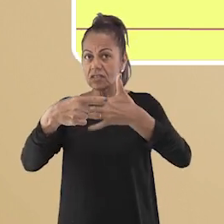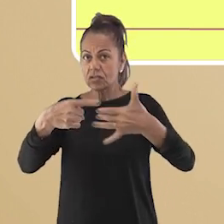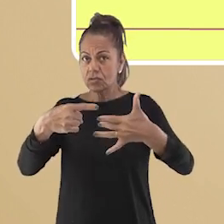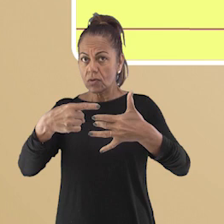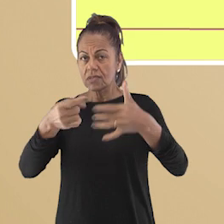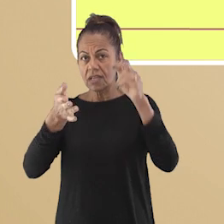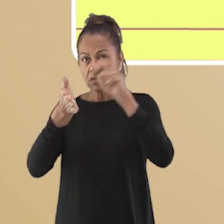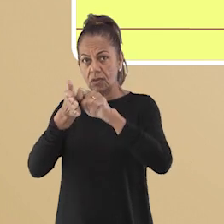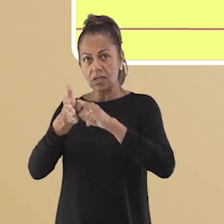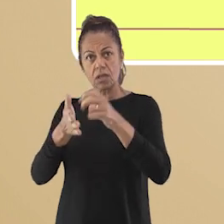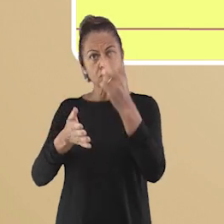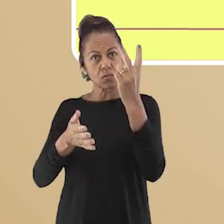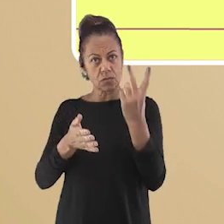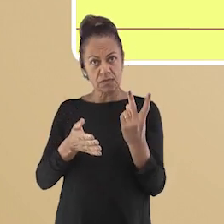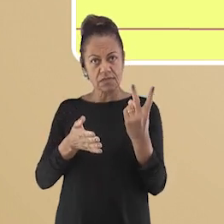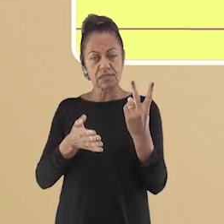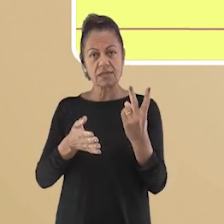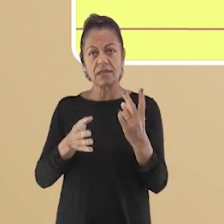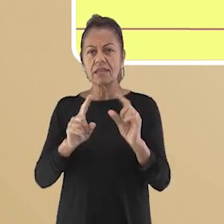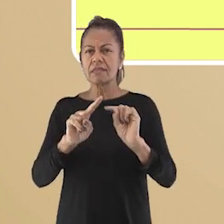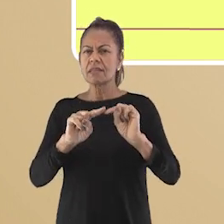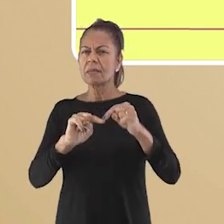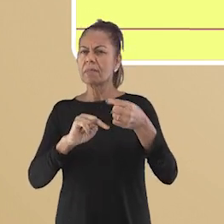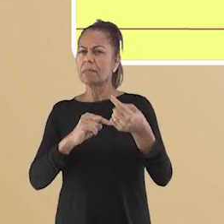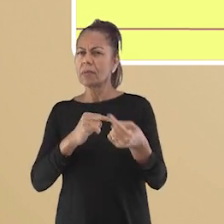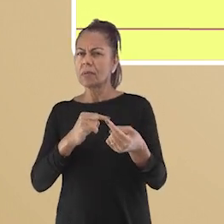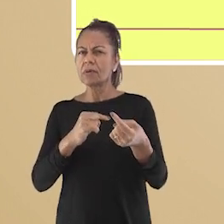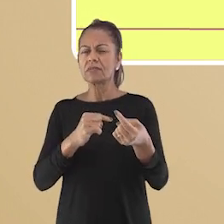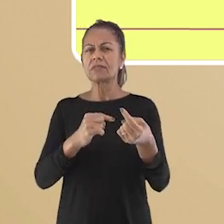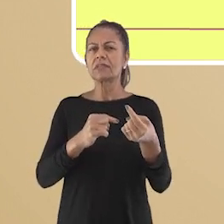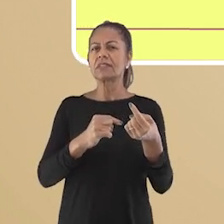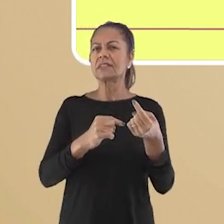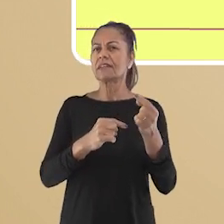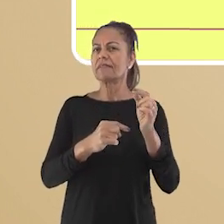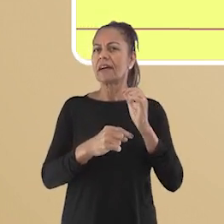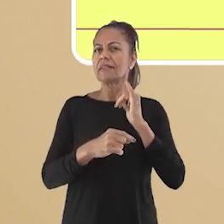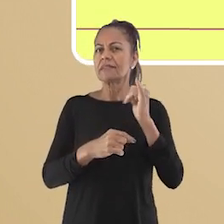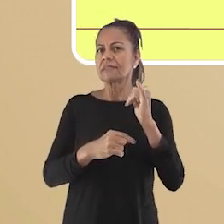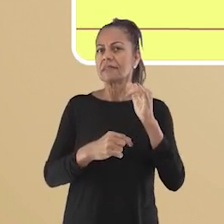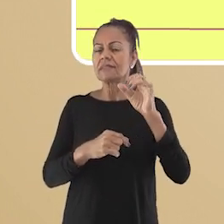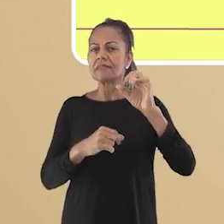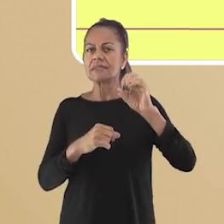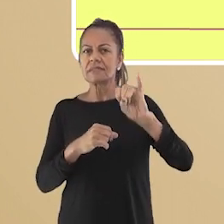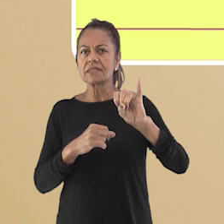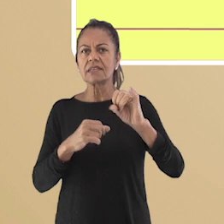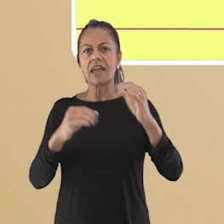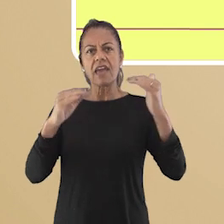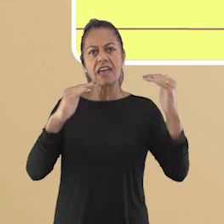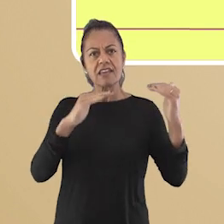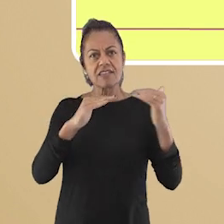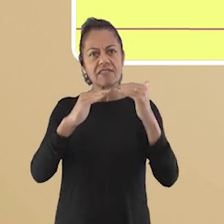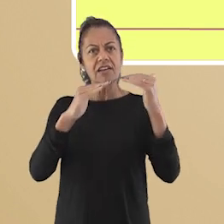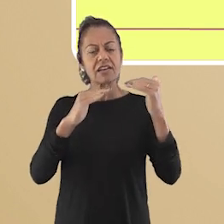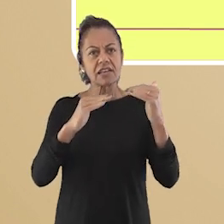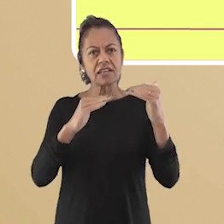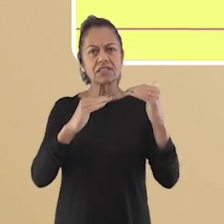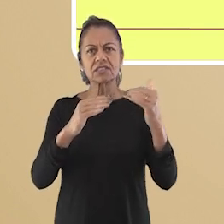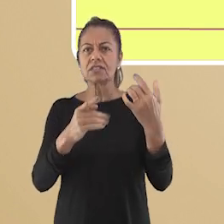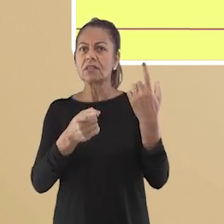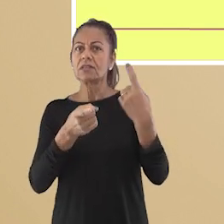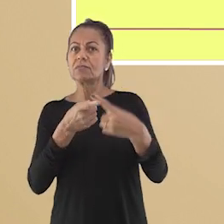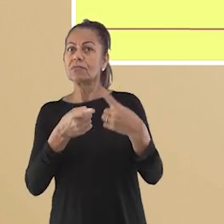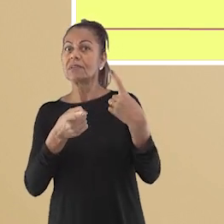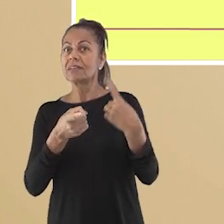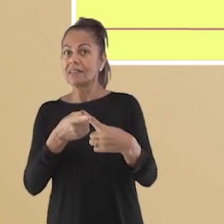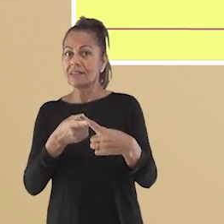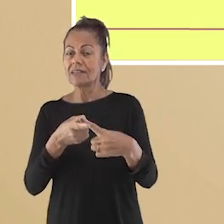que você anotar 2 frações, você vai dizer se elas são equivalentes e por quê. Você vai